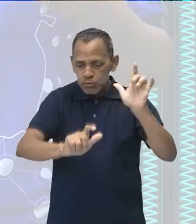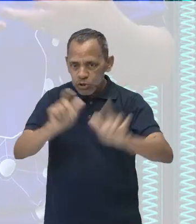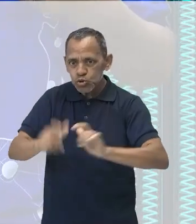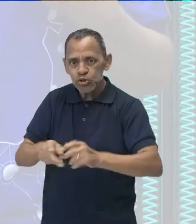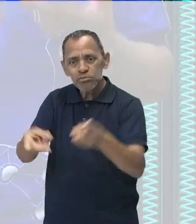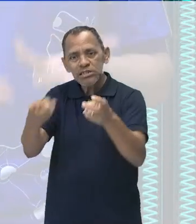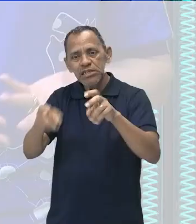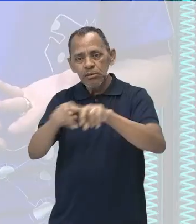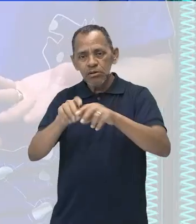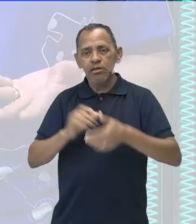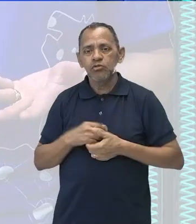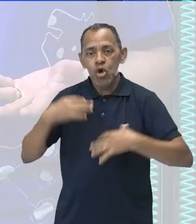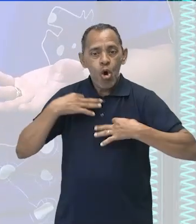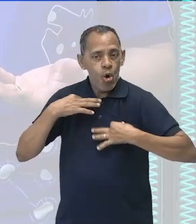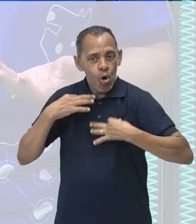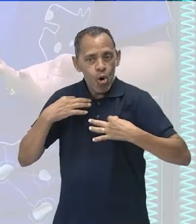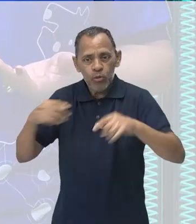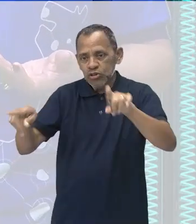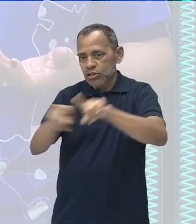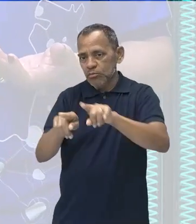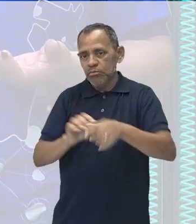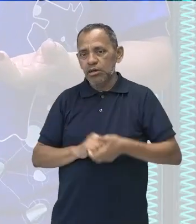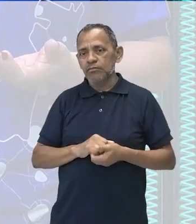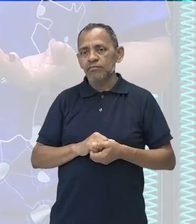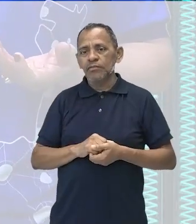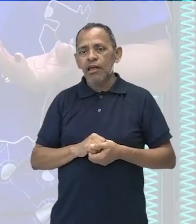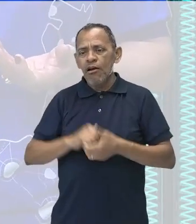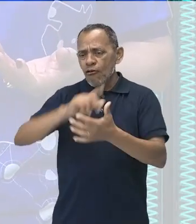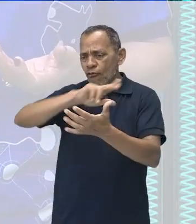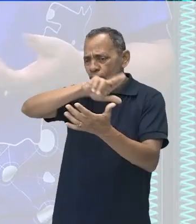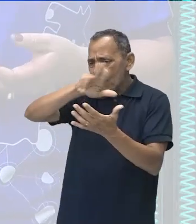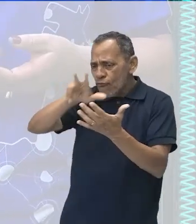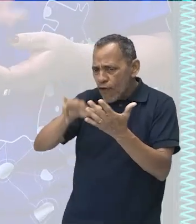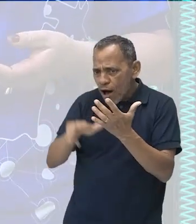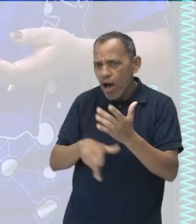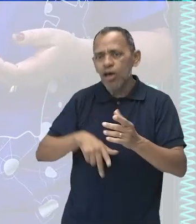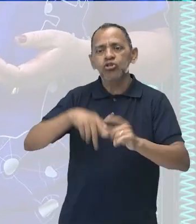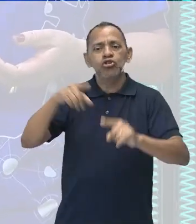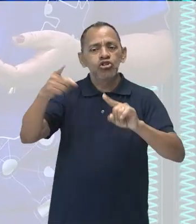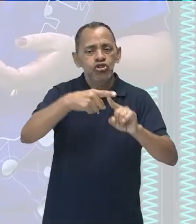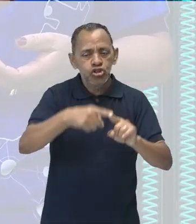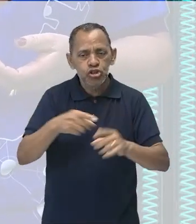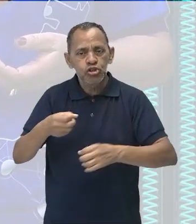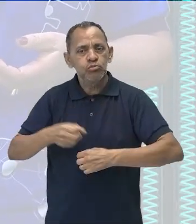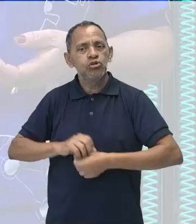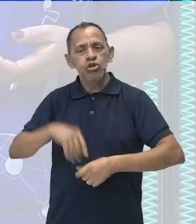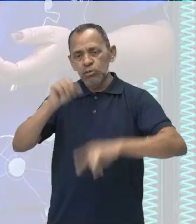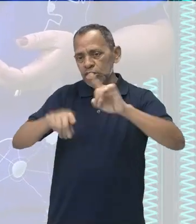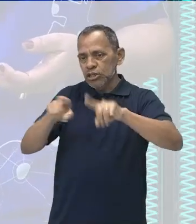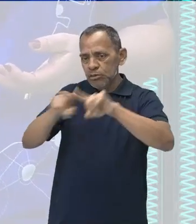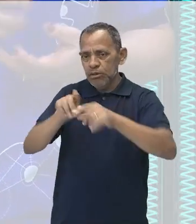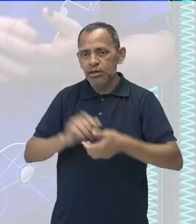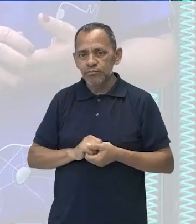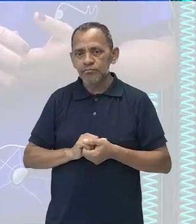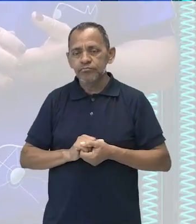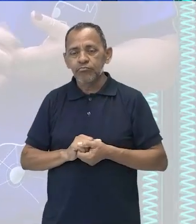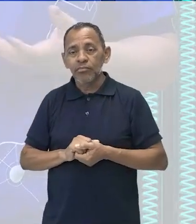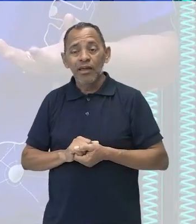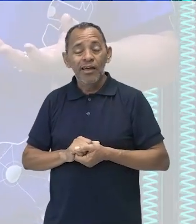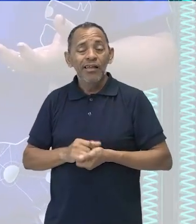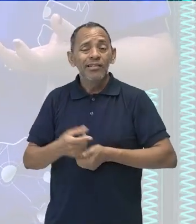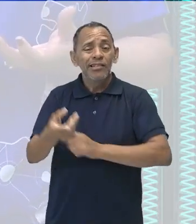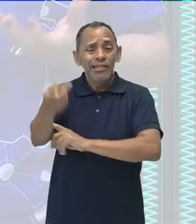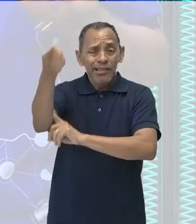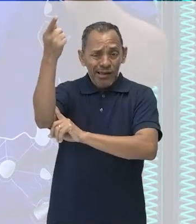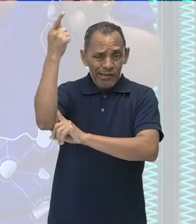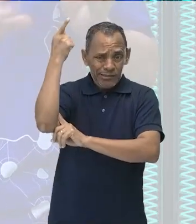das roupas e etc. Que as roupas, os figurinos, como nós vimos, vai ter aquela inspiração de leveza lá na Grécia. Então,